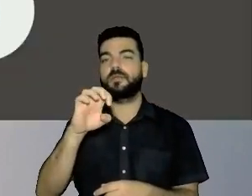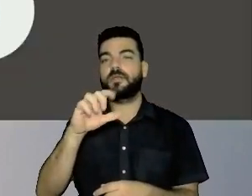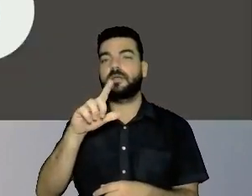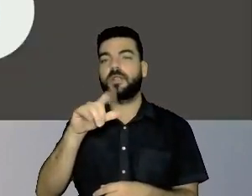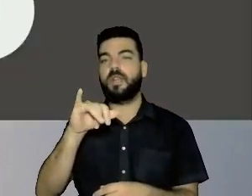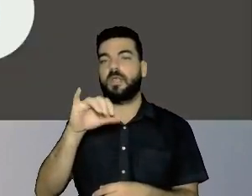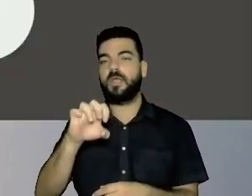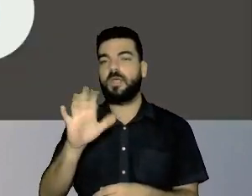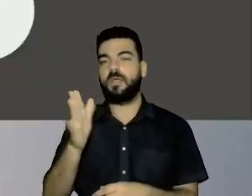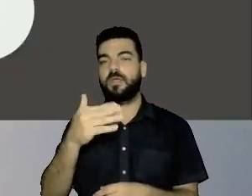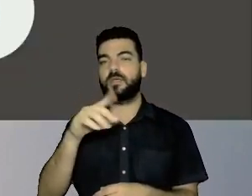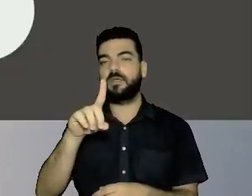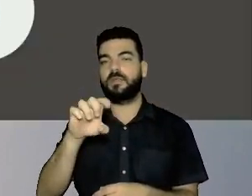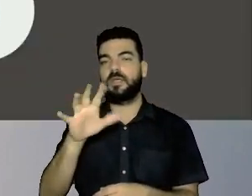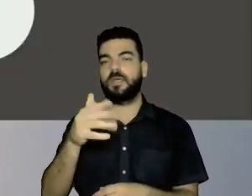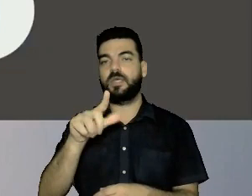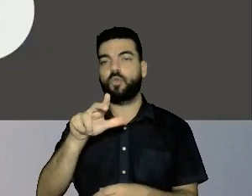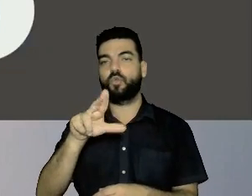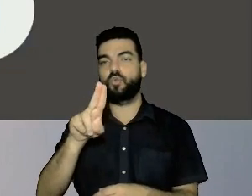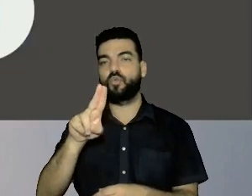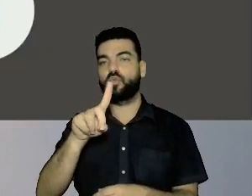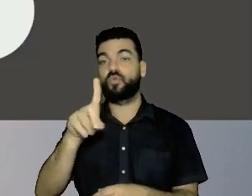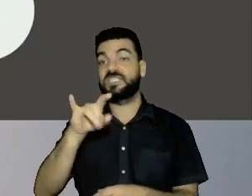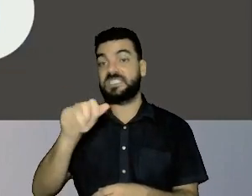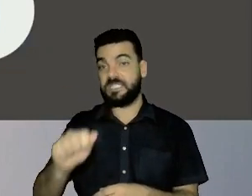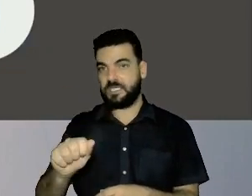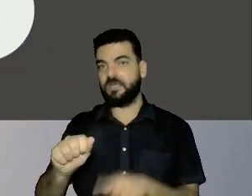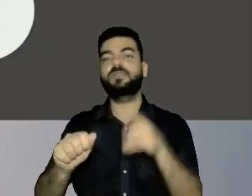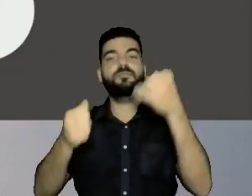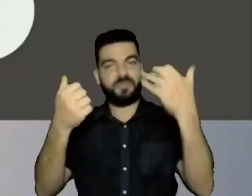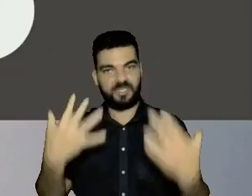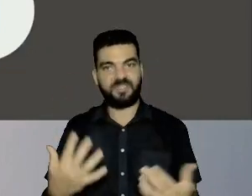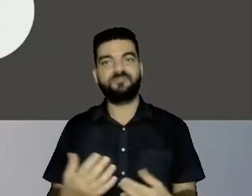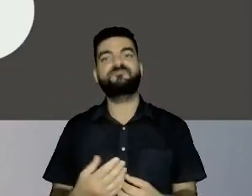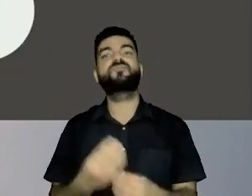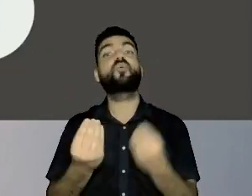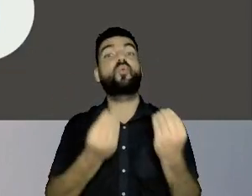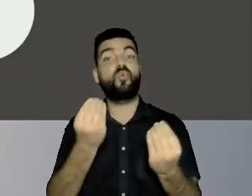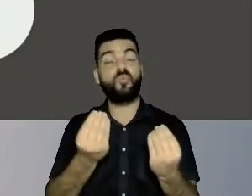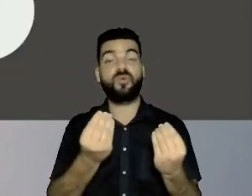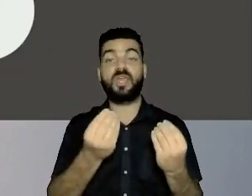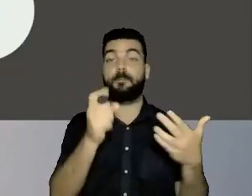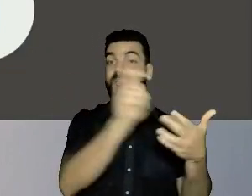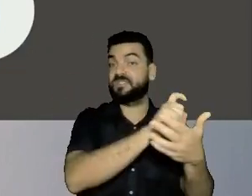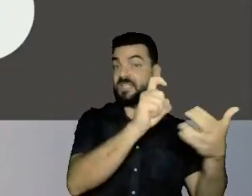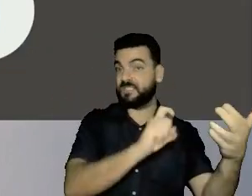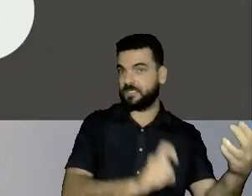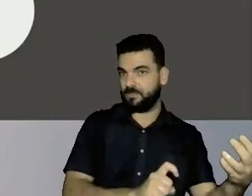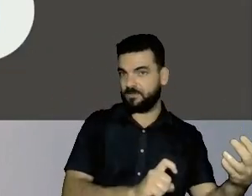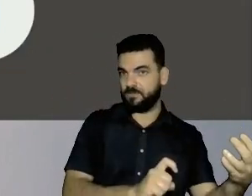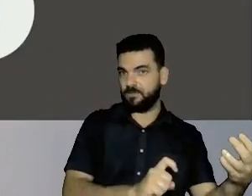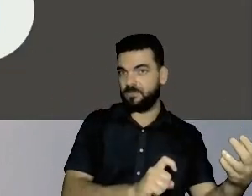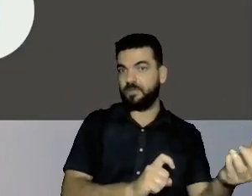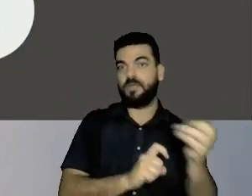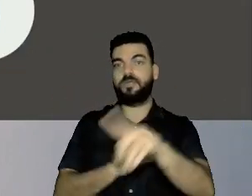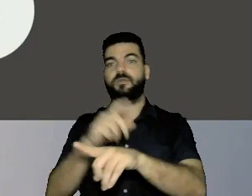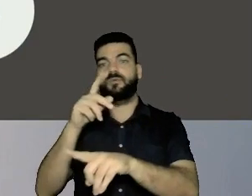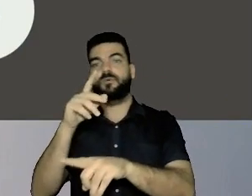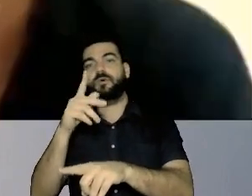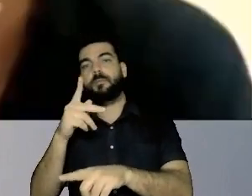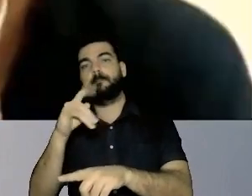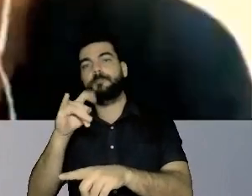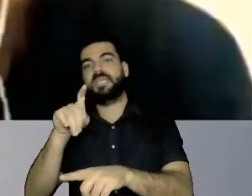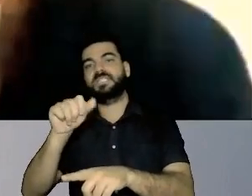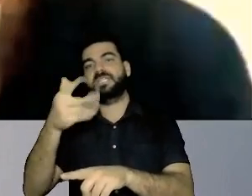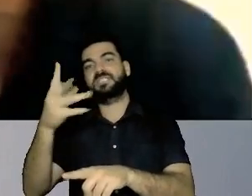já assistiram, e aí recomendo quem puder assistir, o documentário Ateliê de Luzia, porque faz justamente essa